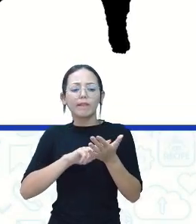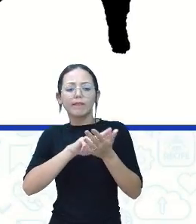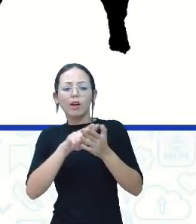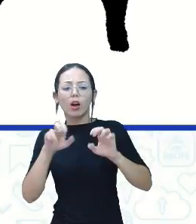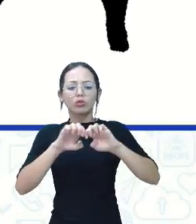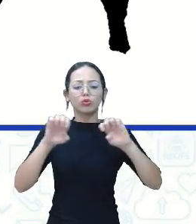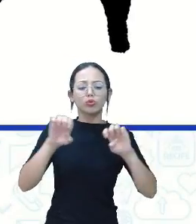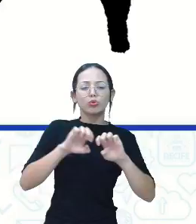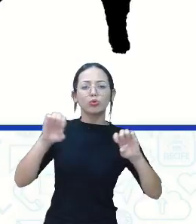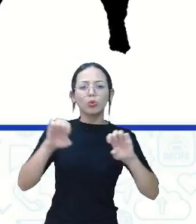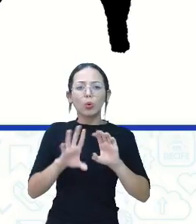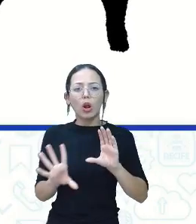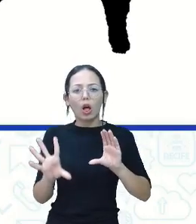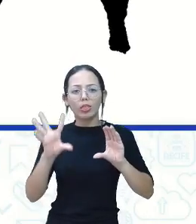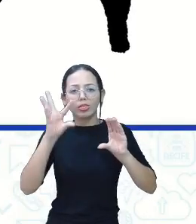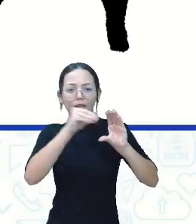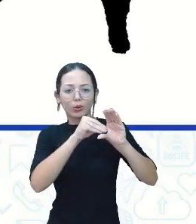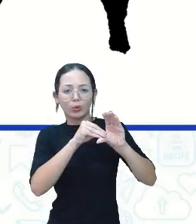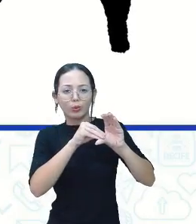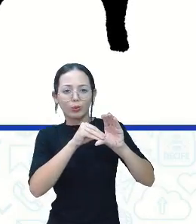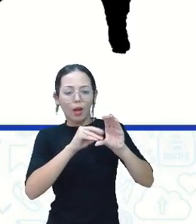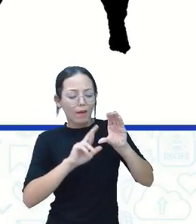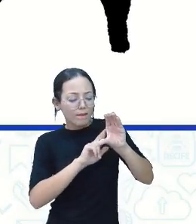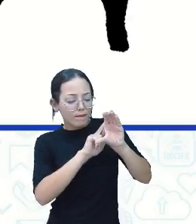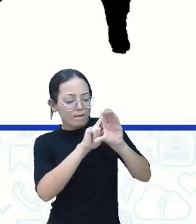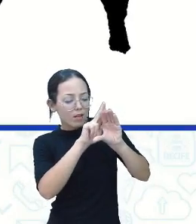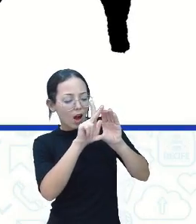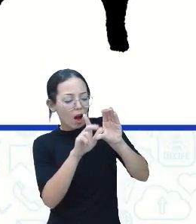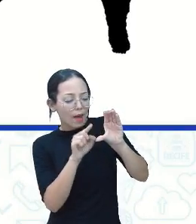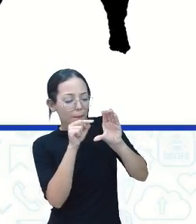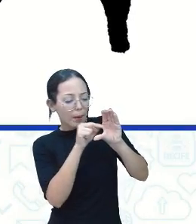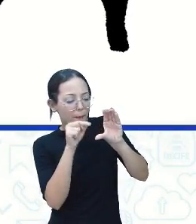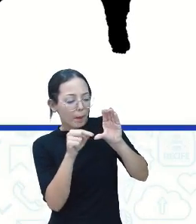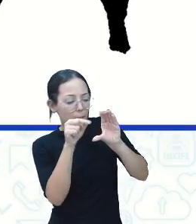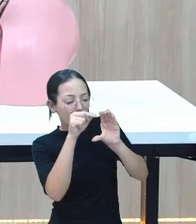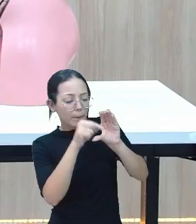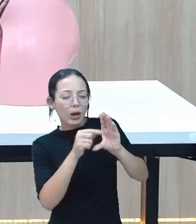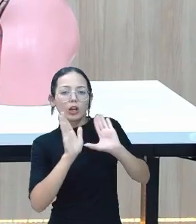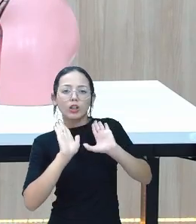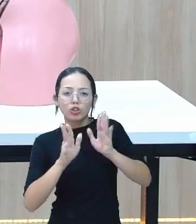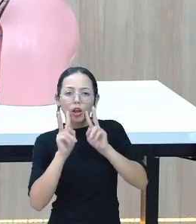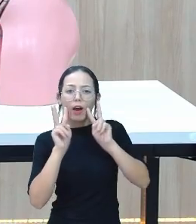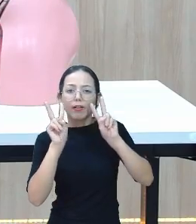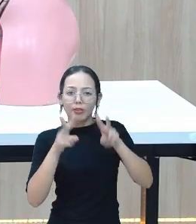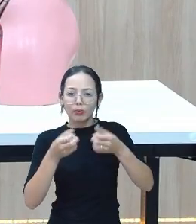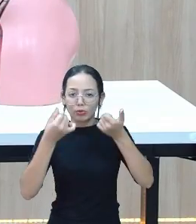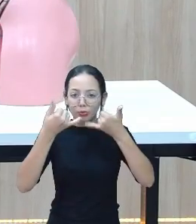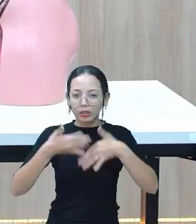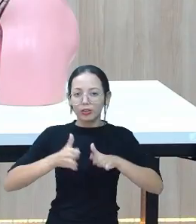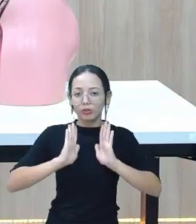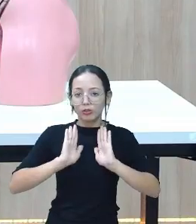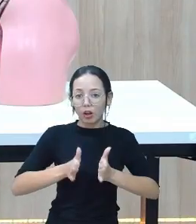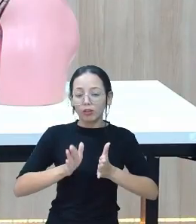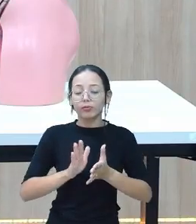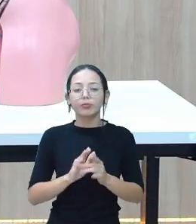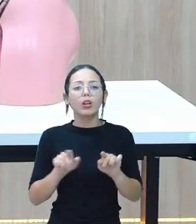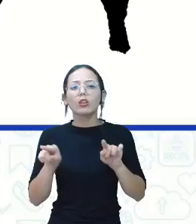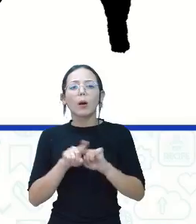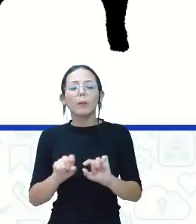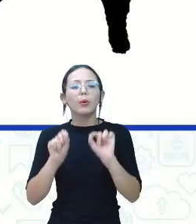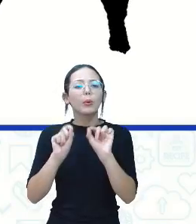estruturas estão imersas, ou seja, várias organelas que nós vimos, que eu falei anteriormente. E ele